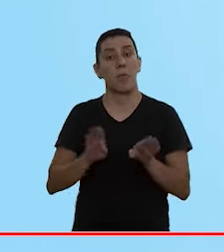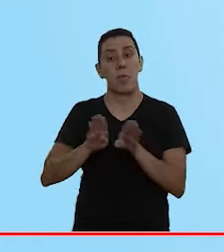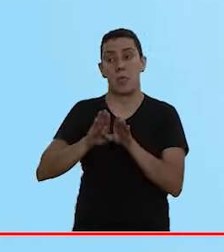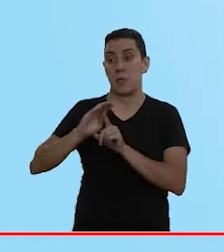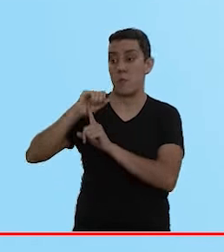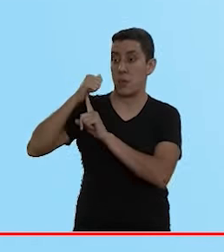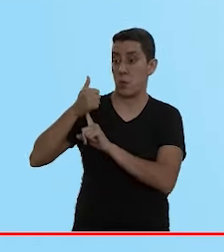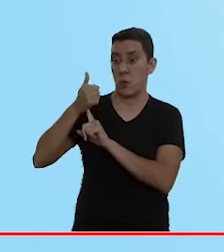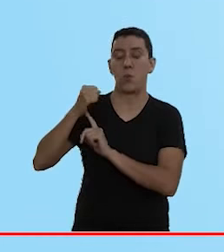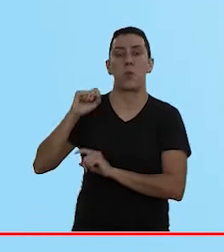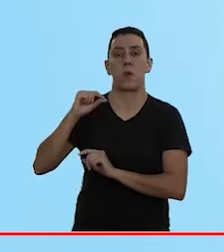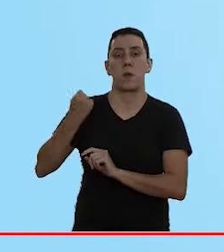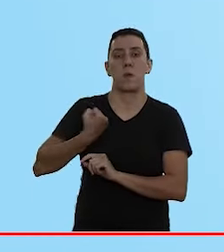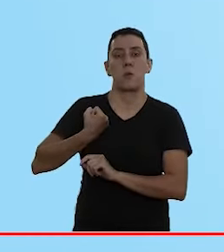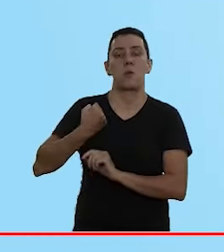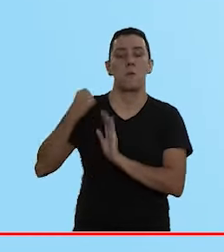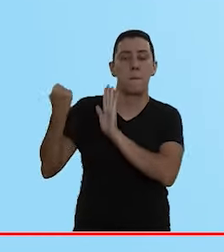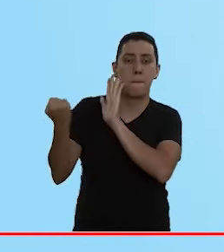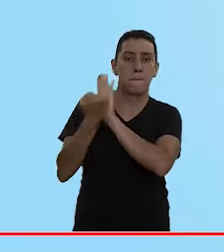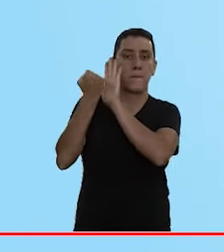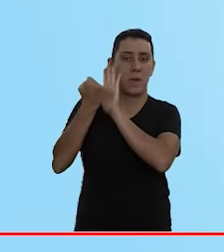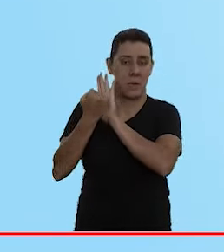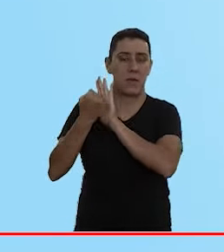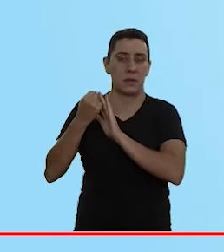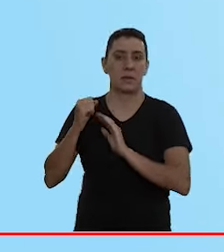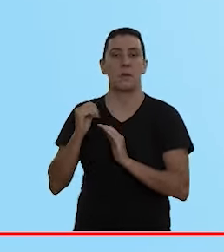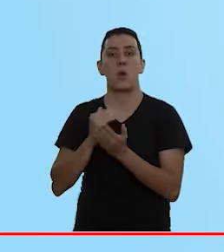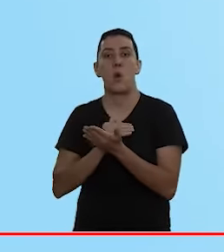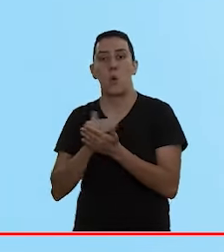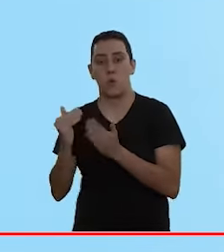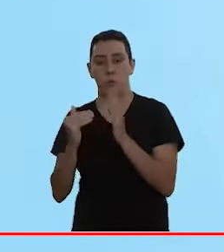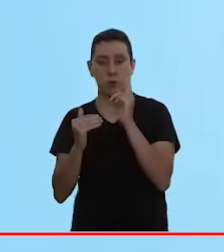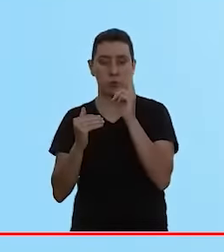patentes, de 2016 até 2019.